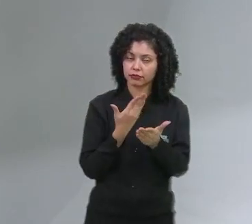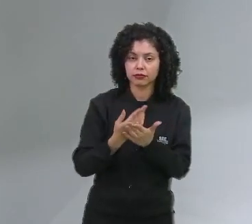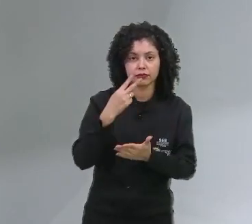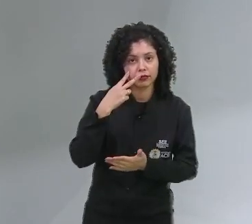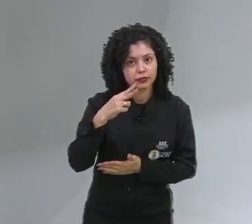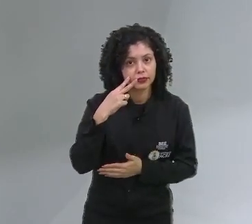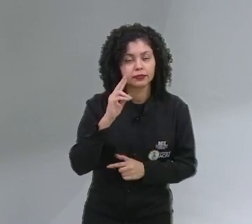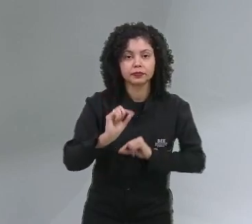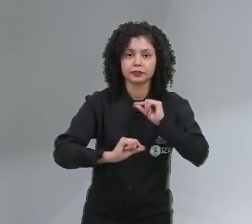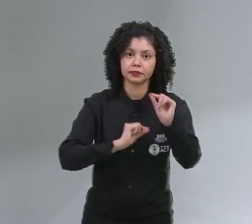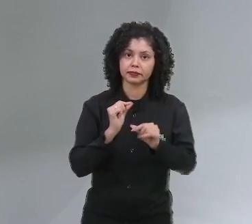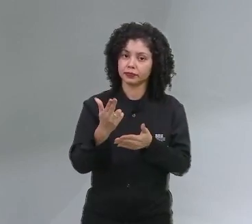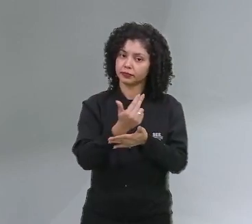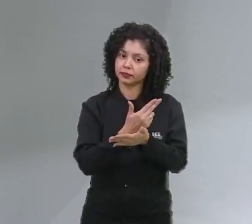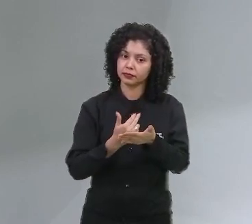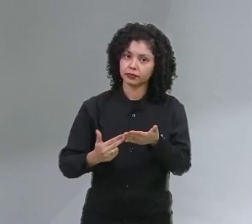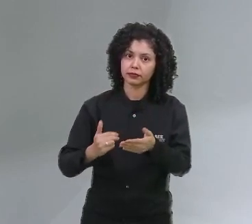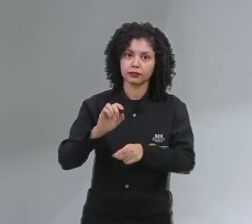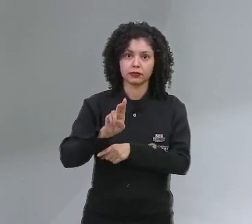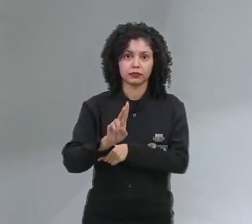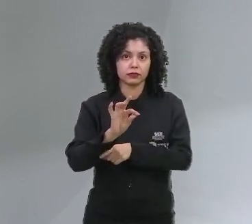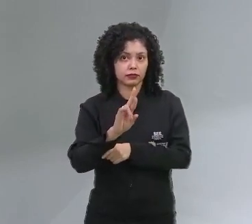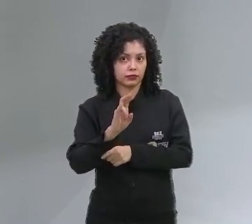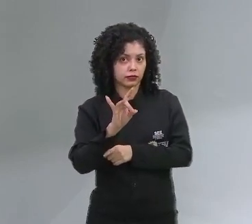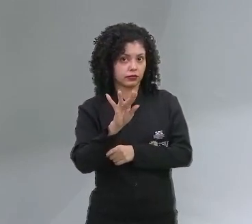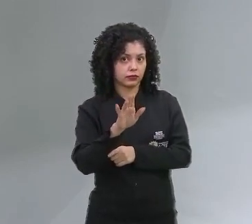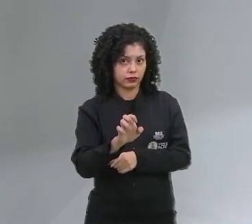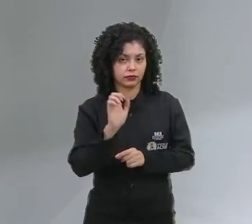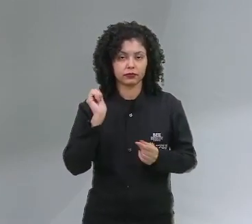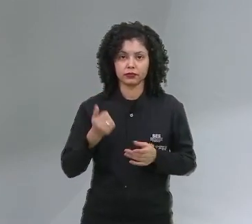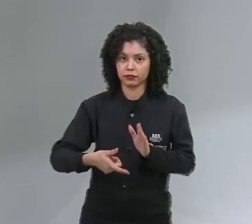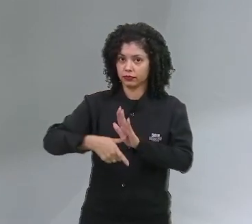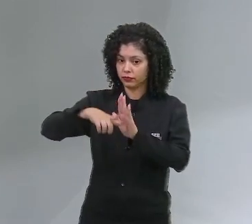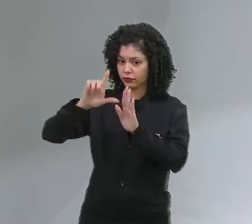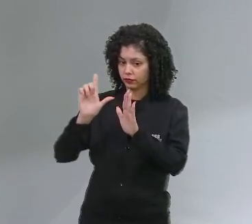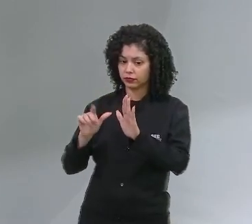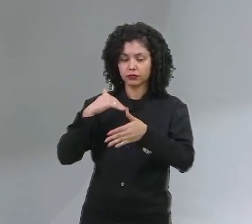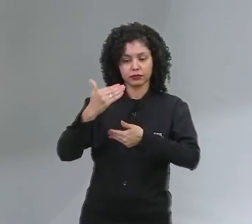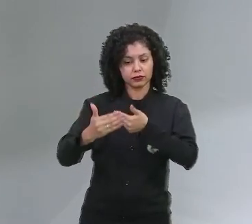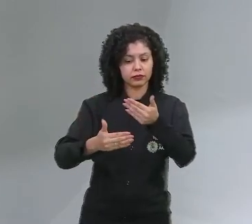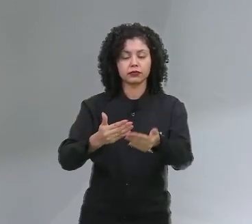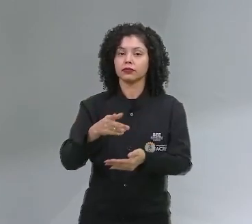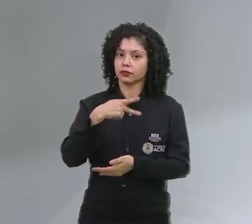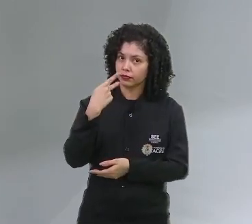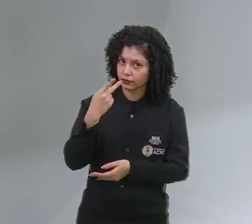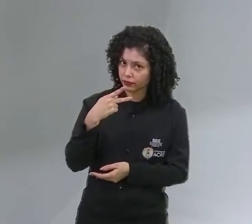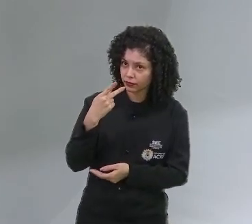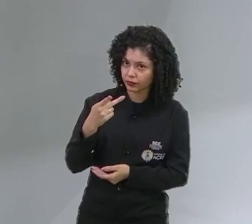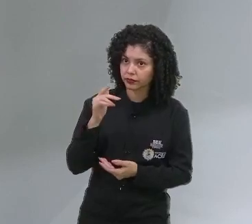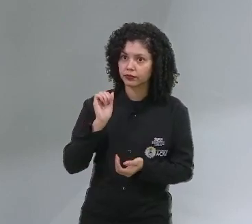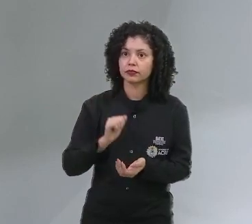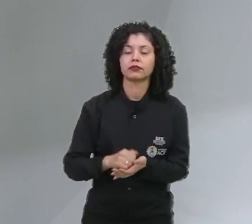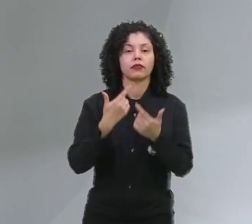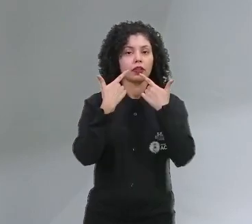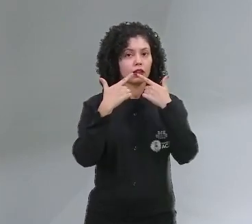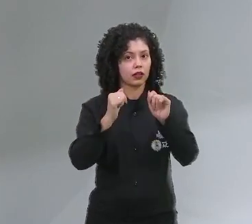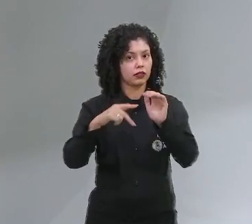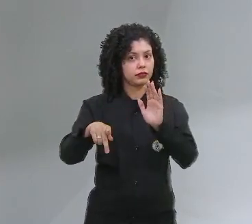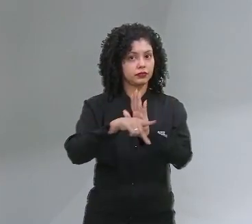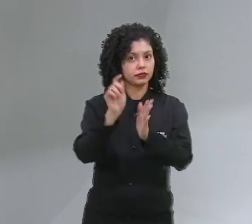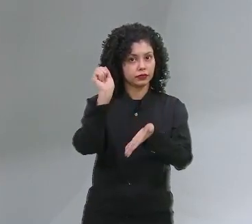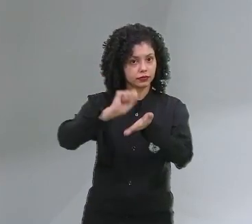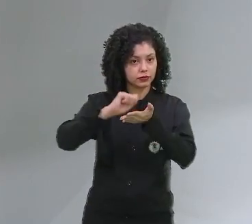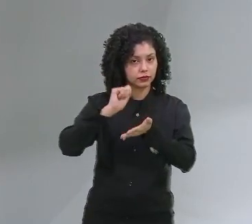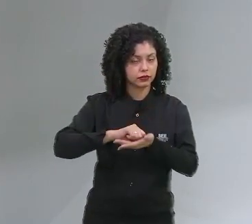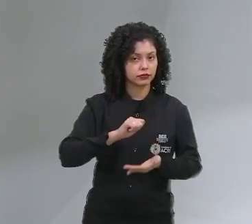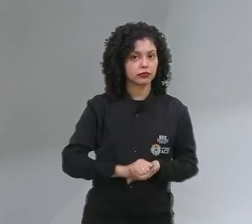viu, lá na arte rupestre, o homem, antes mesmo de desenvolver uma fala, desenvolver uma linguagem